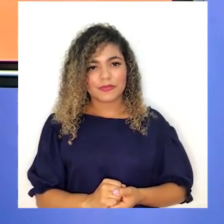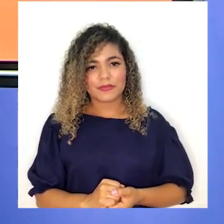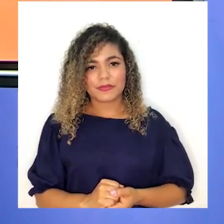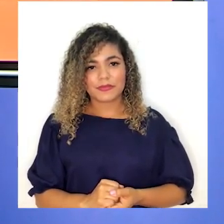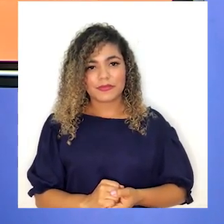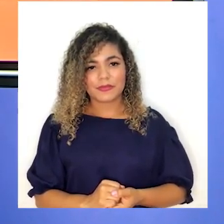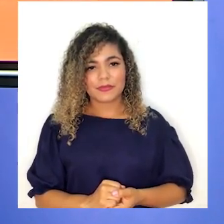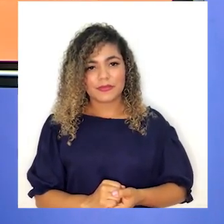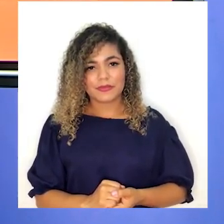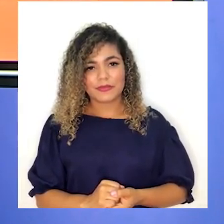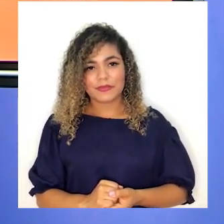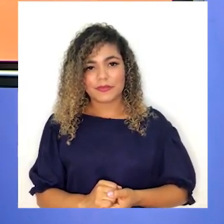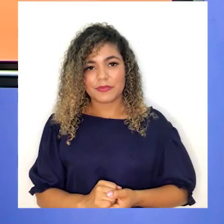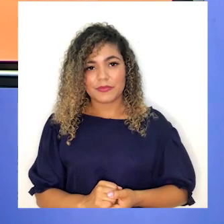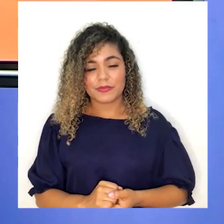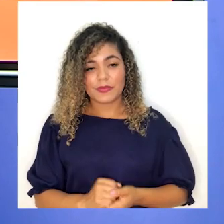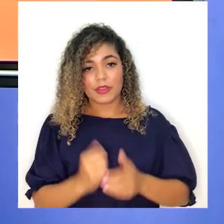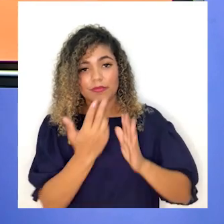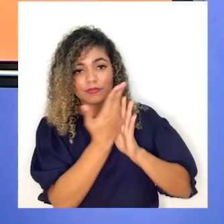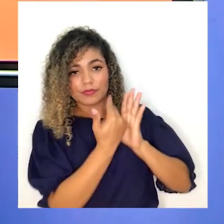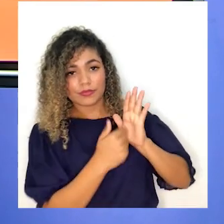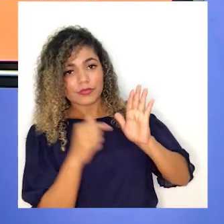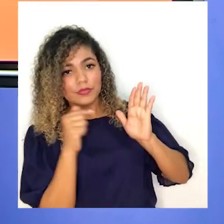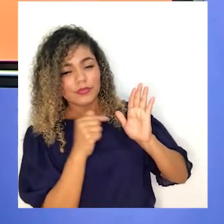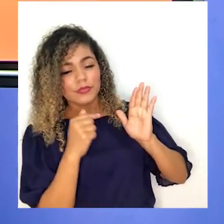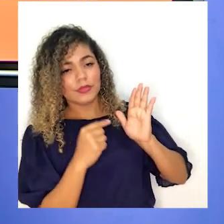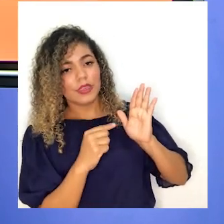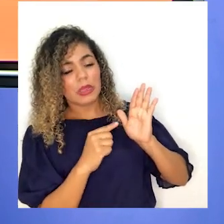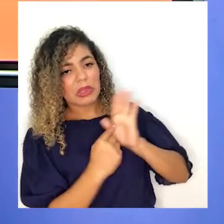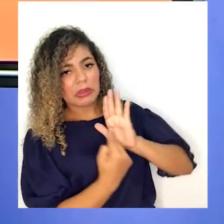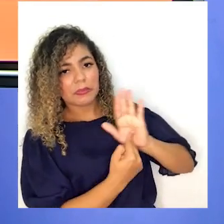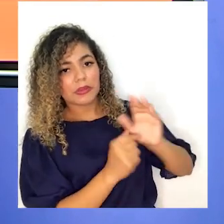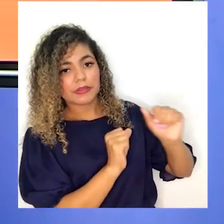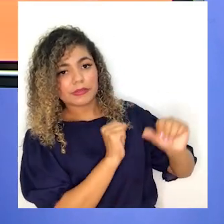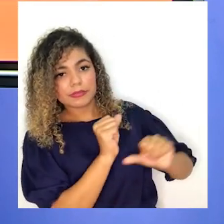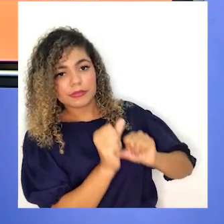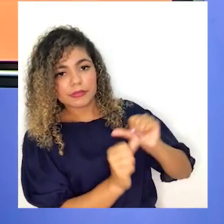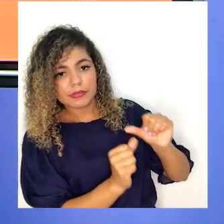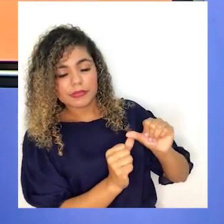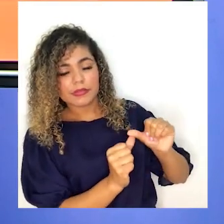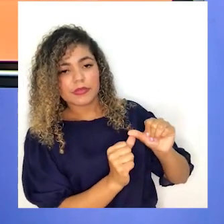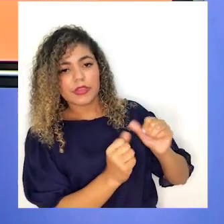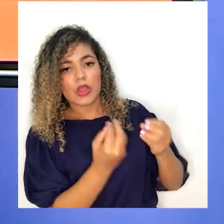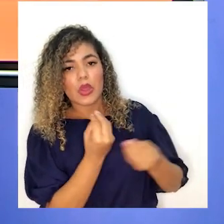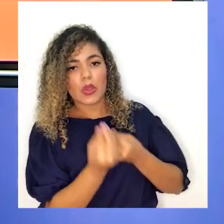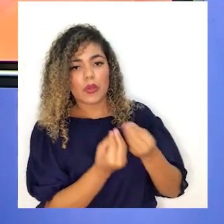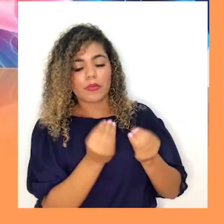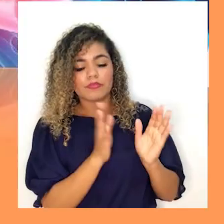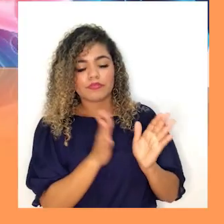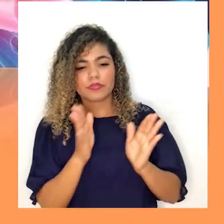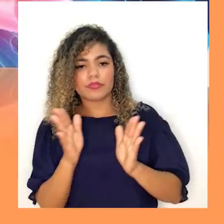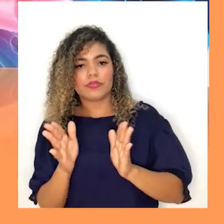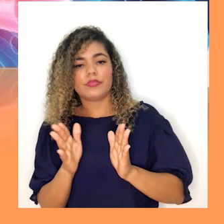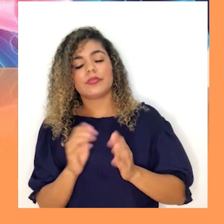Aqui uma ilustração que mostra essa troca entre a hemácia e os alvéolos.